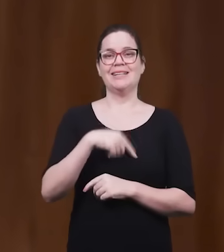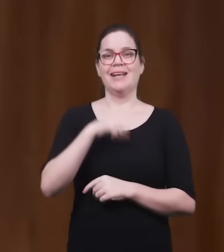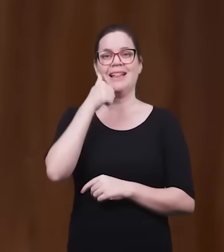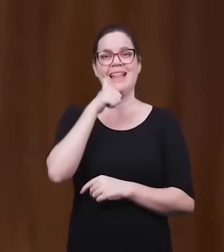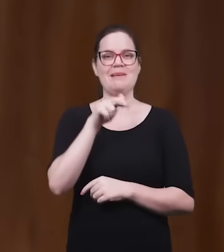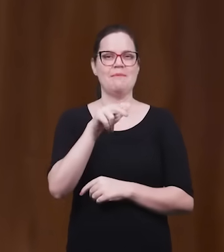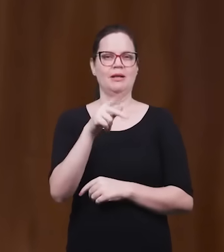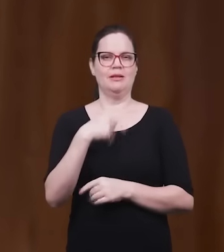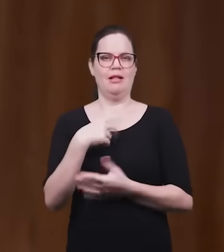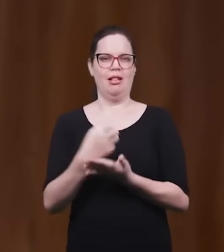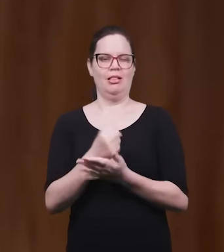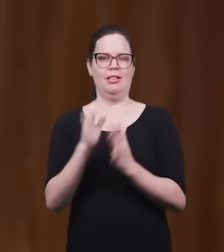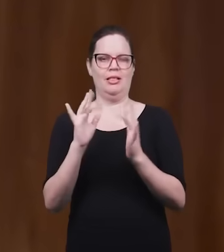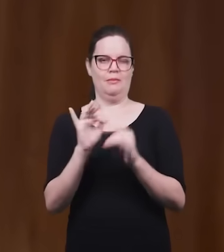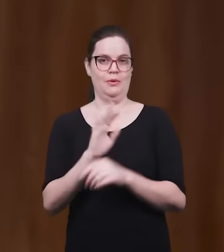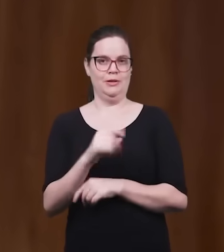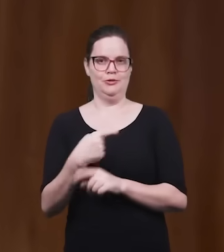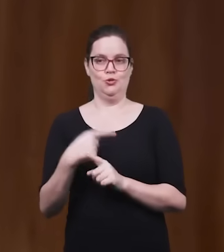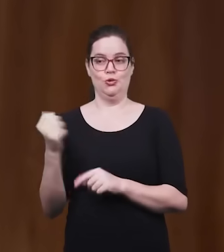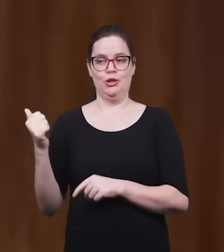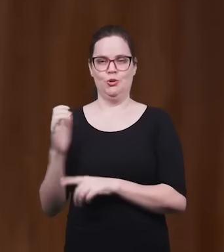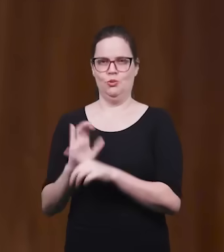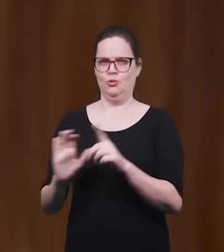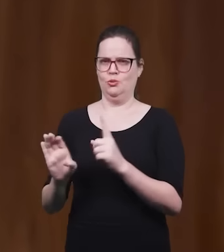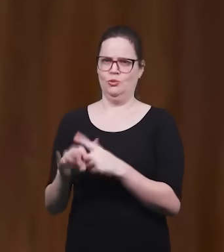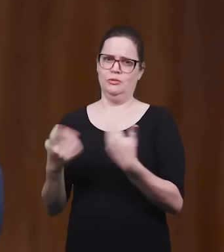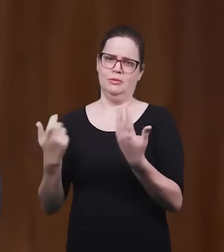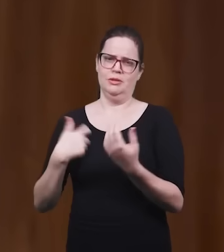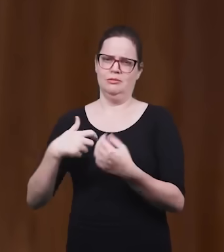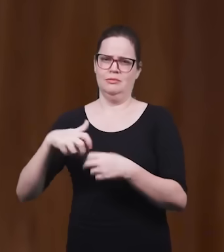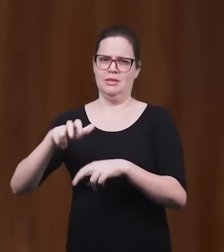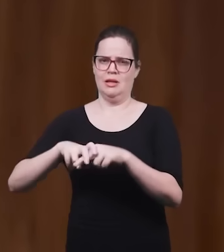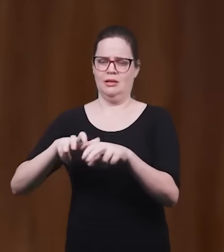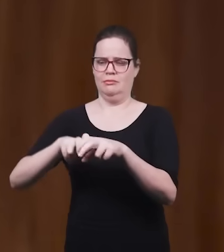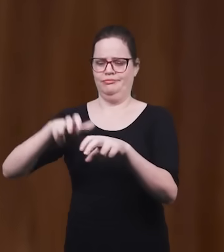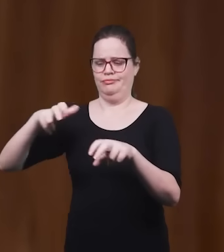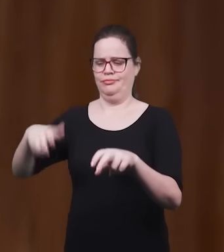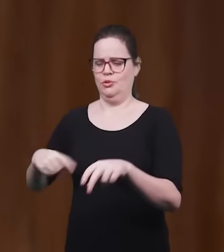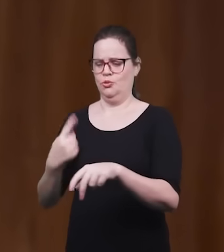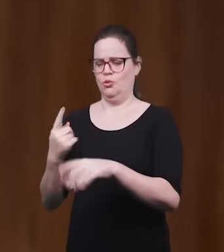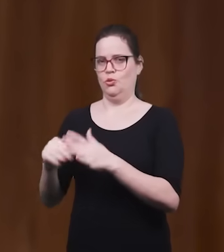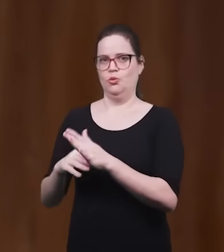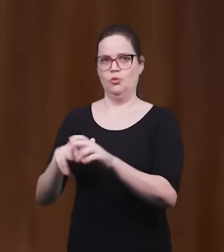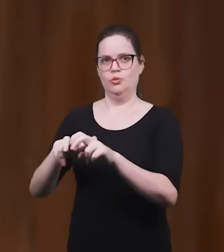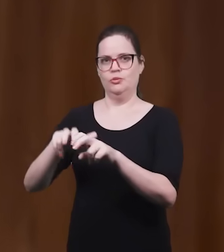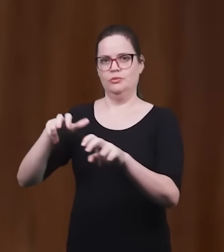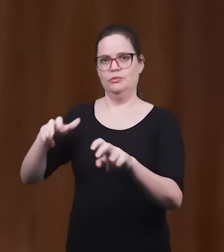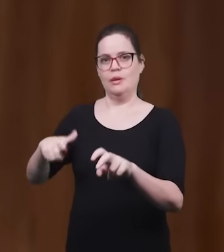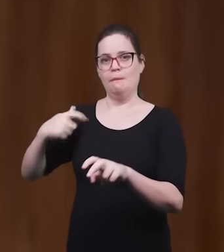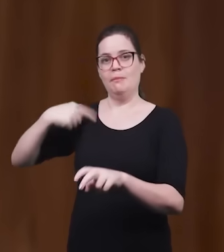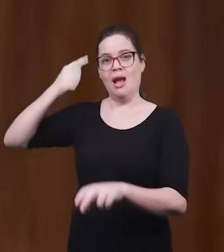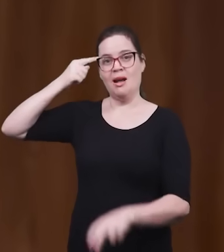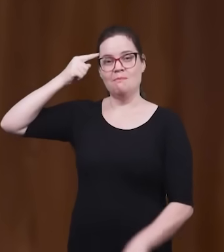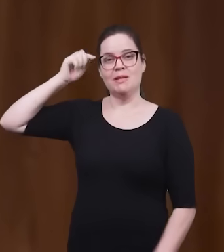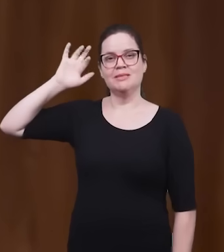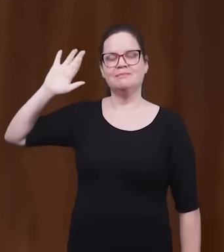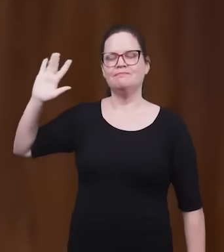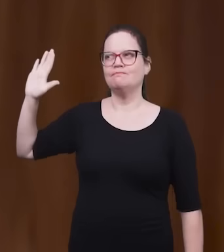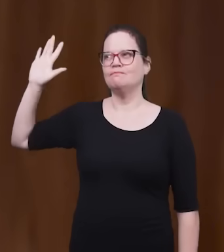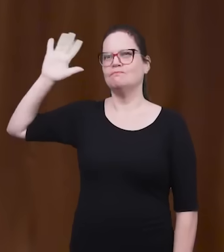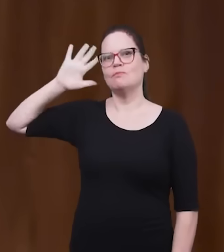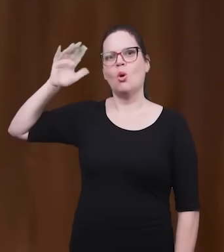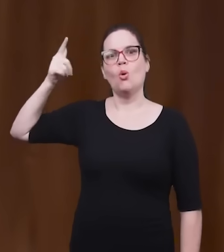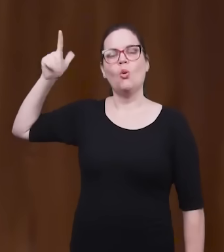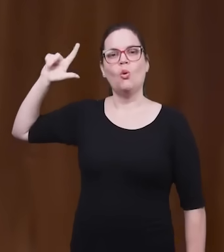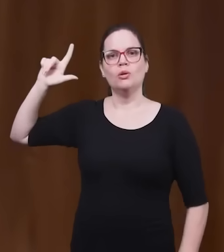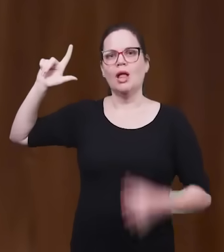culto. E eu sentei no último banco, mas a minha cabeça já estava em outro lugar, pô. E